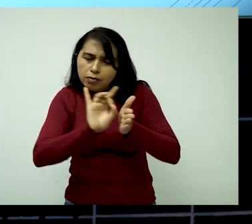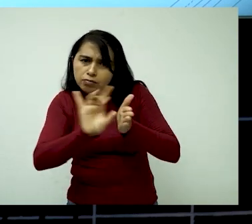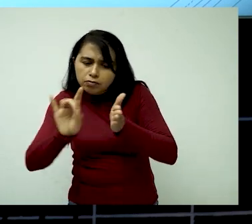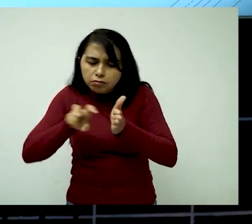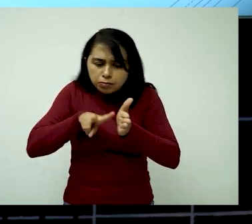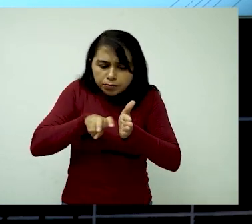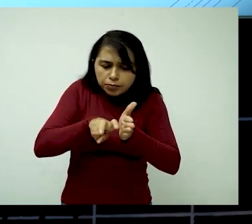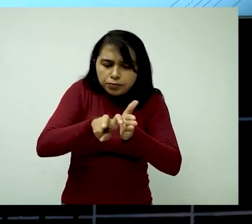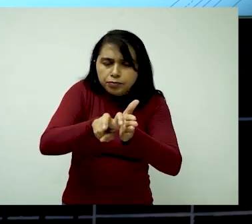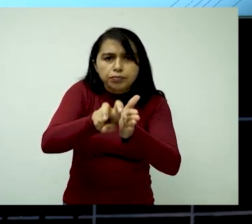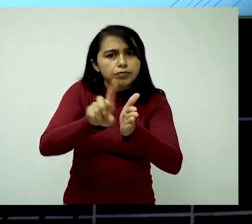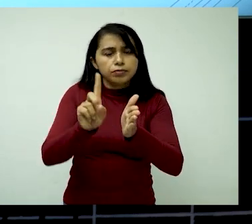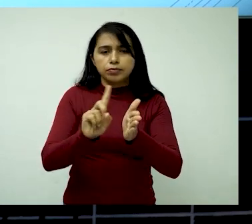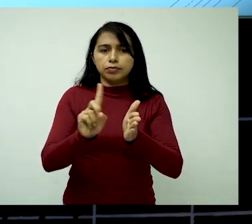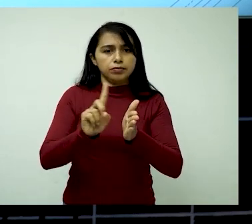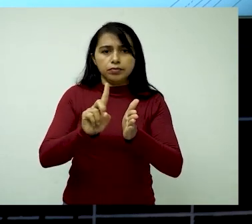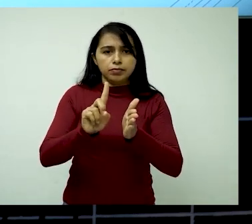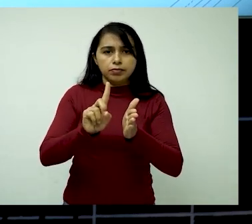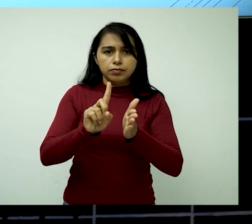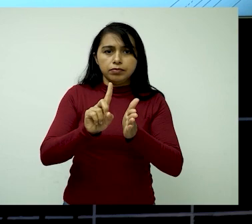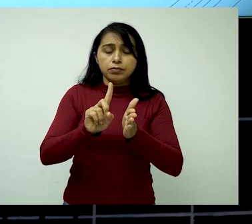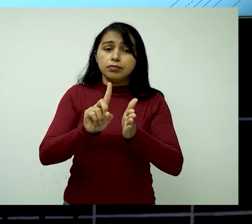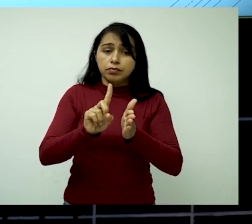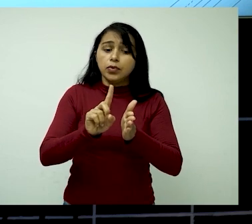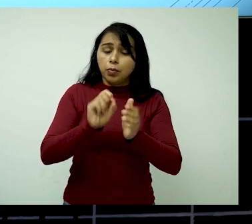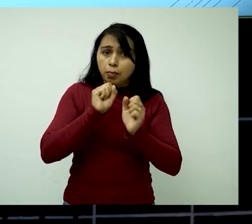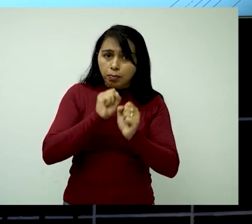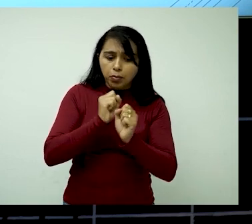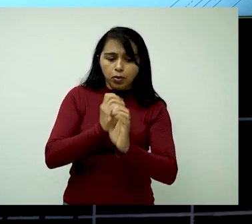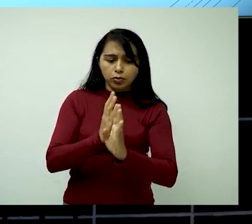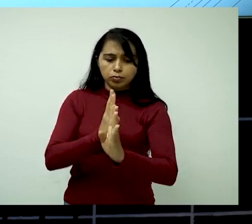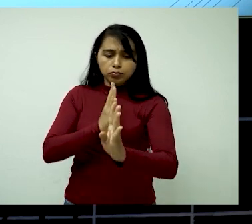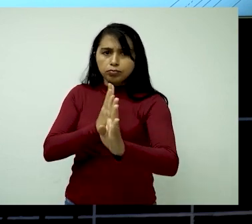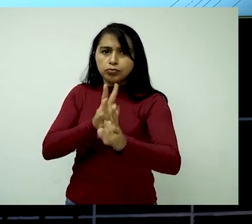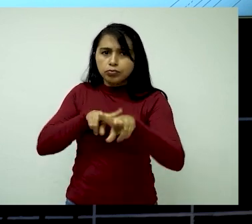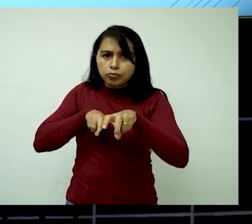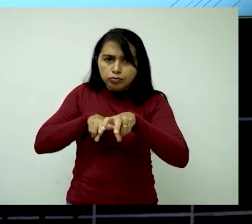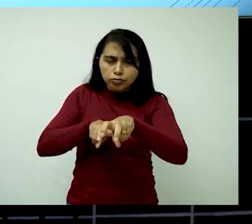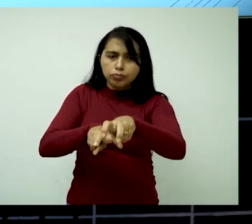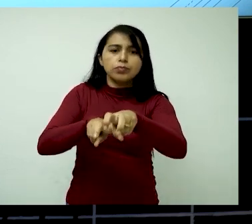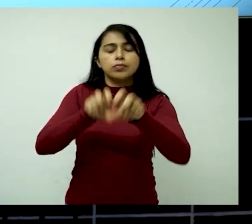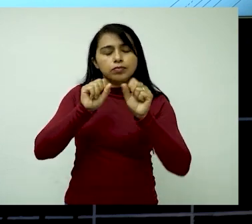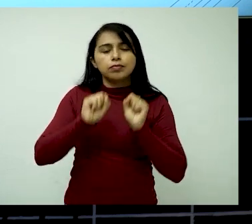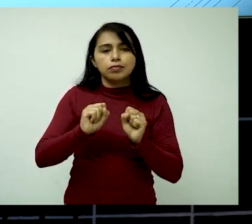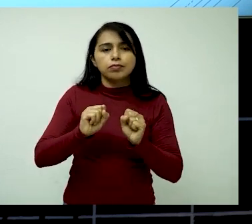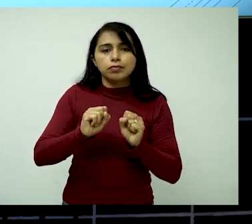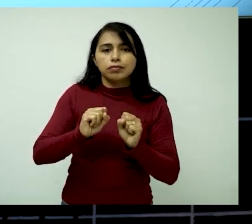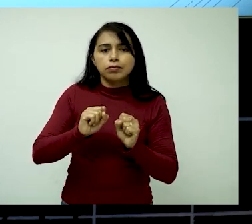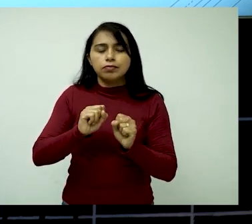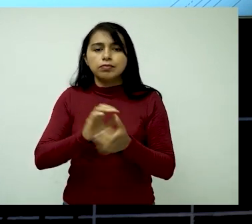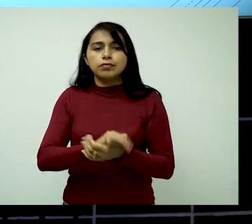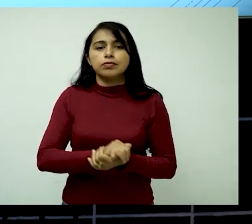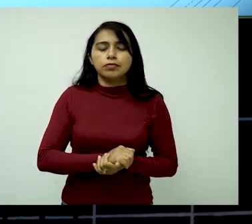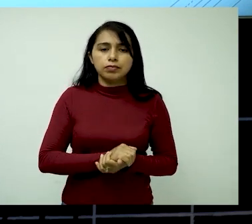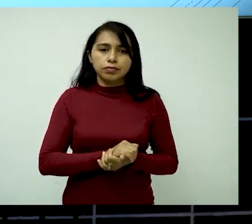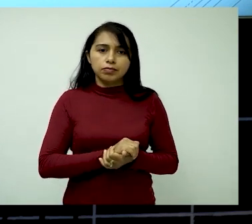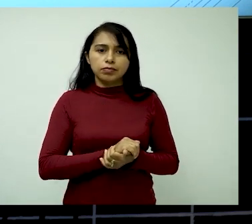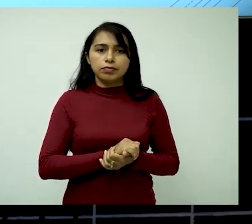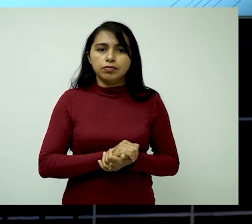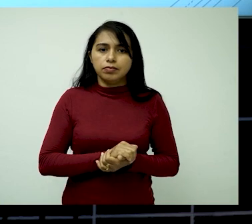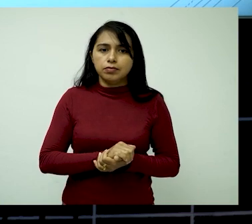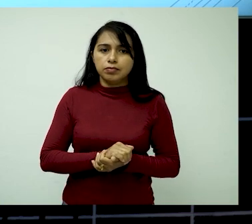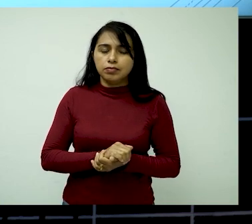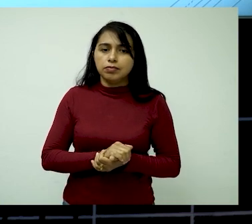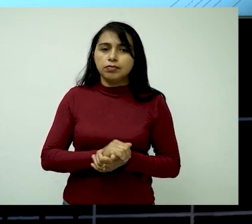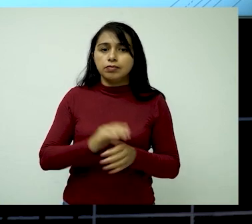não precisam percorrer essa prova dentro de uma raia até terminar todo o seu percurso.